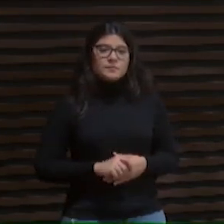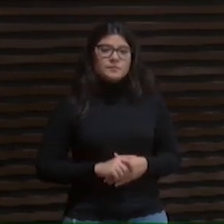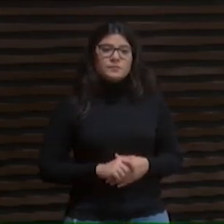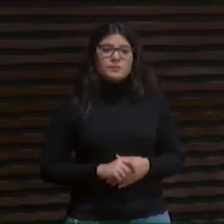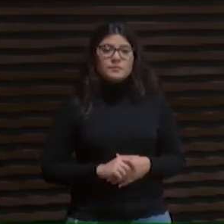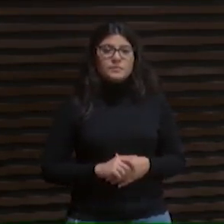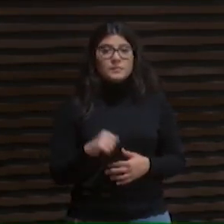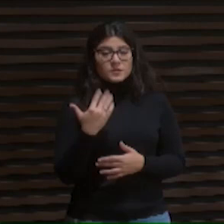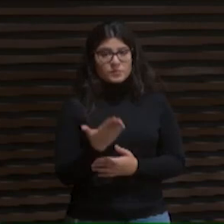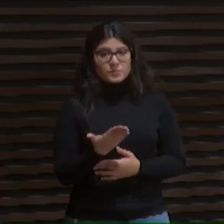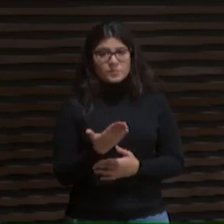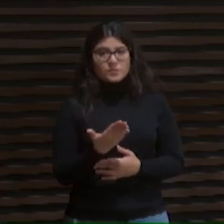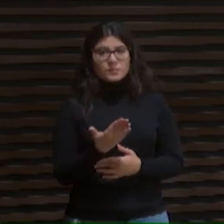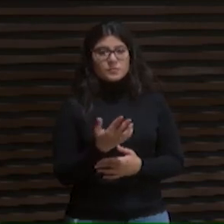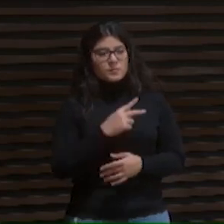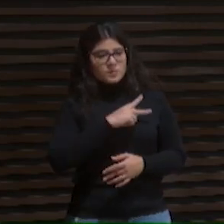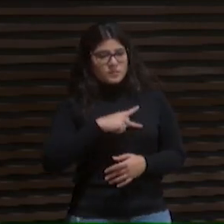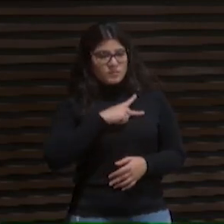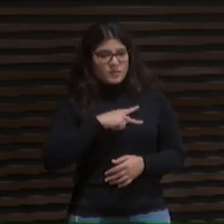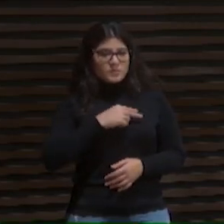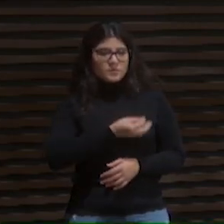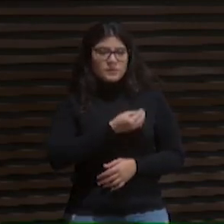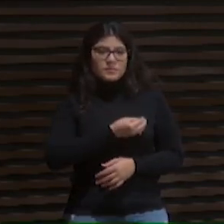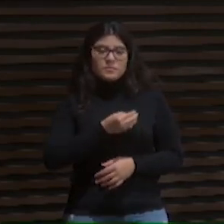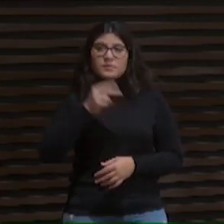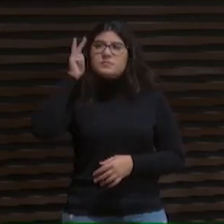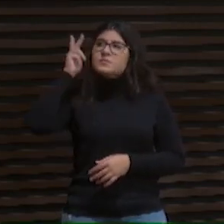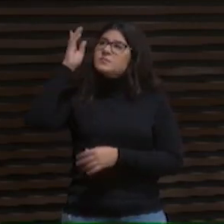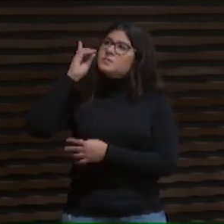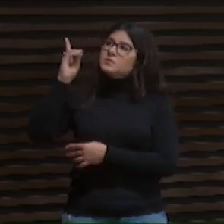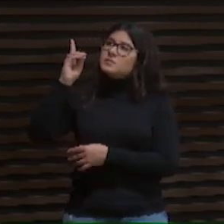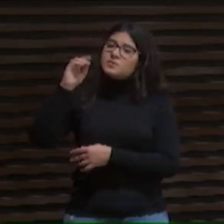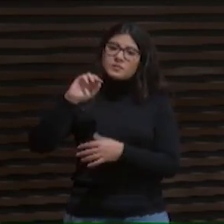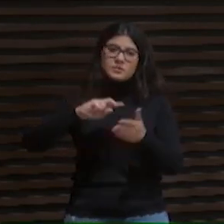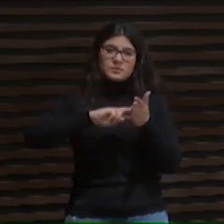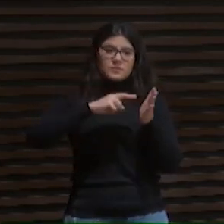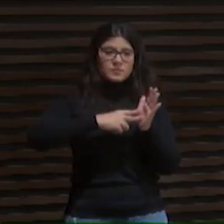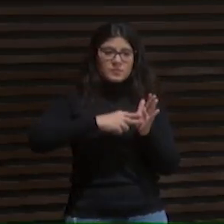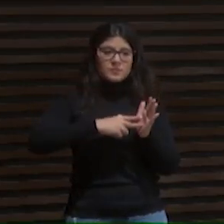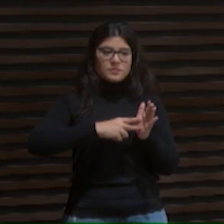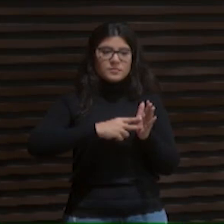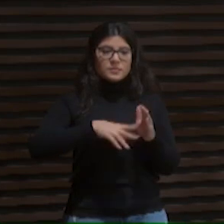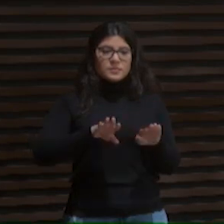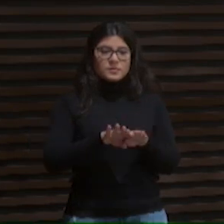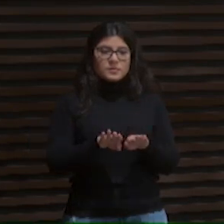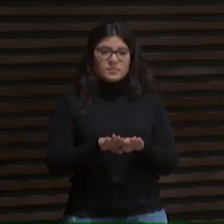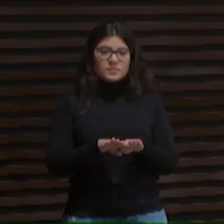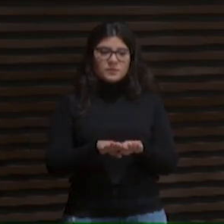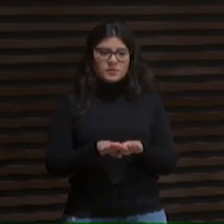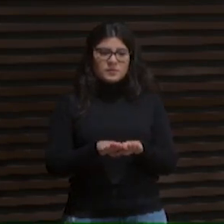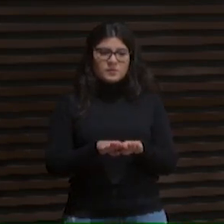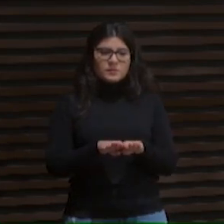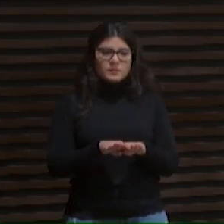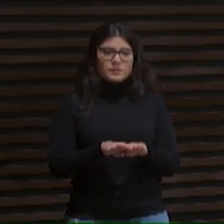Assim, ao Paulo viver para Deus, consequentemente o próximo também tomou relevo.